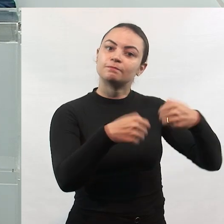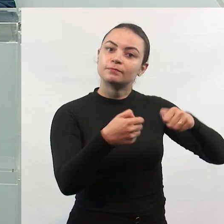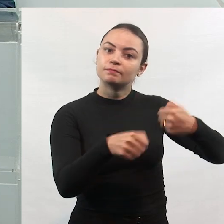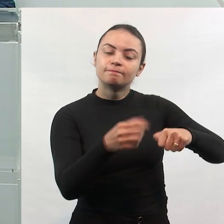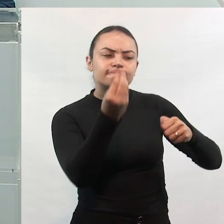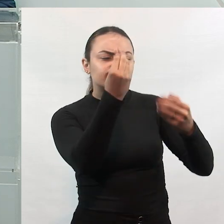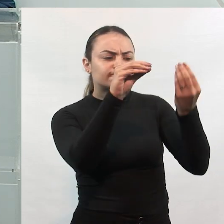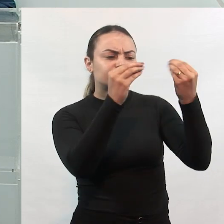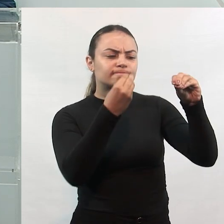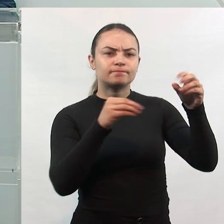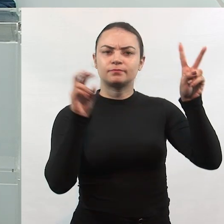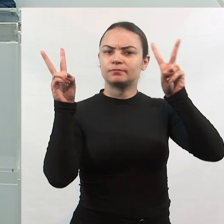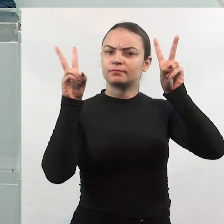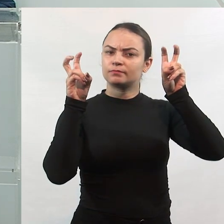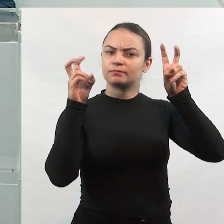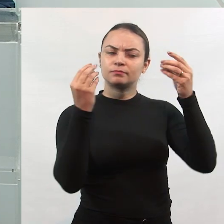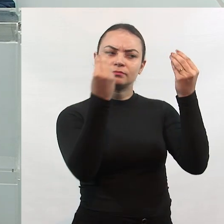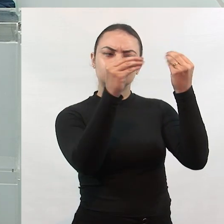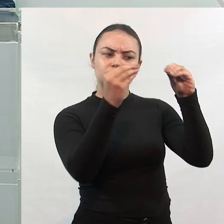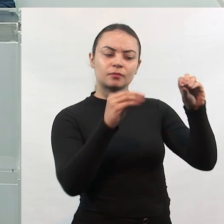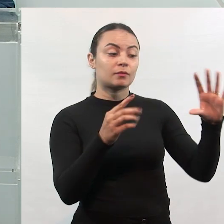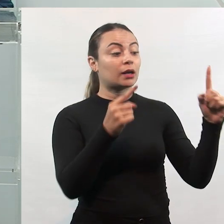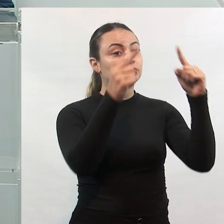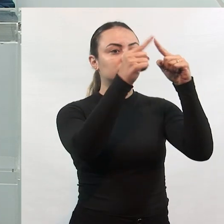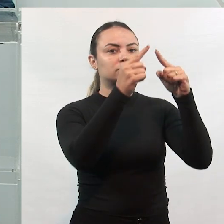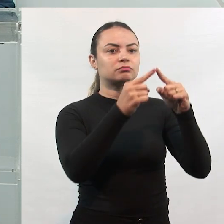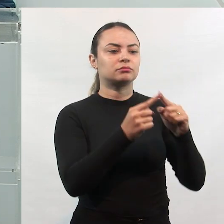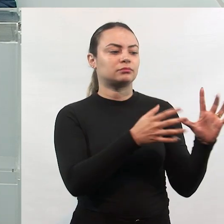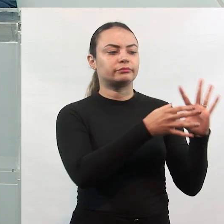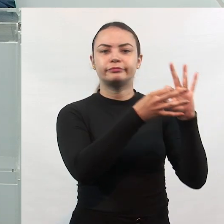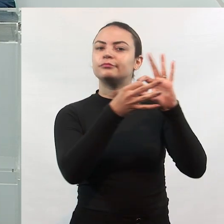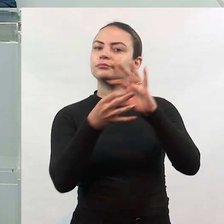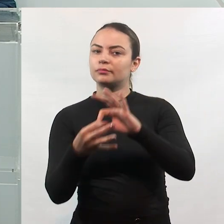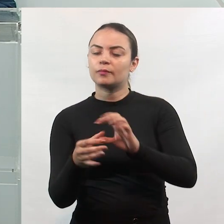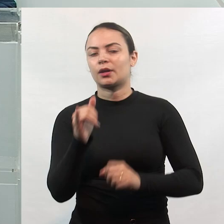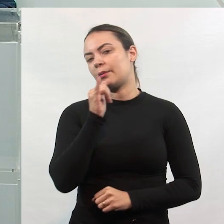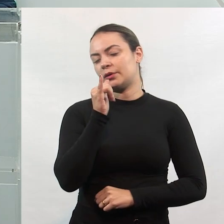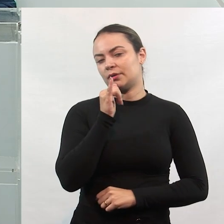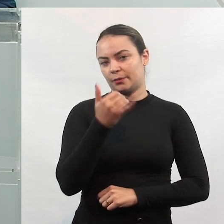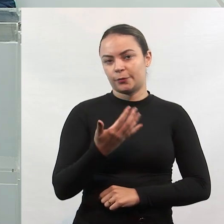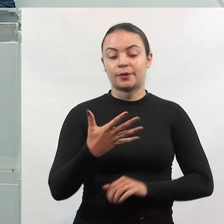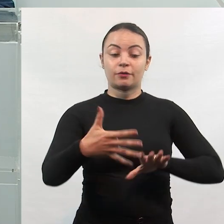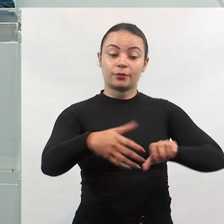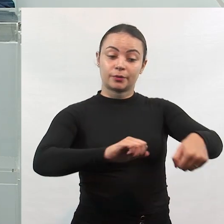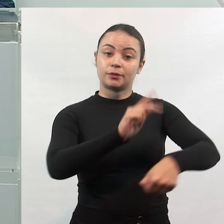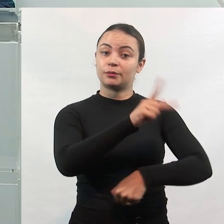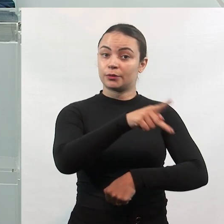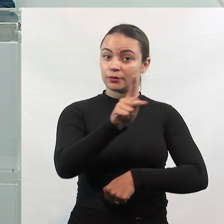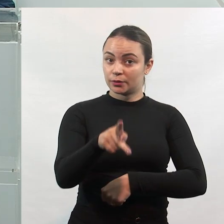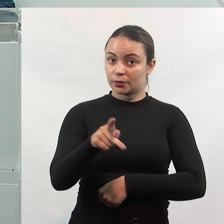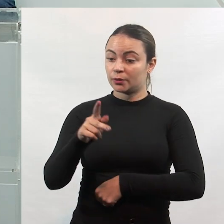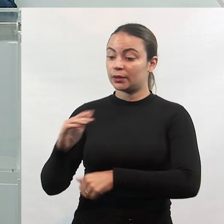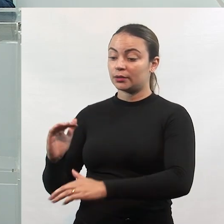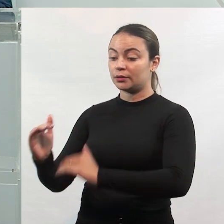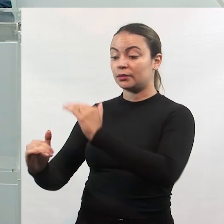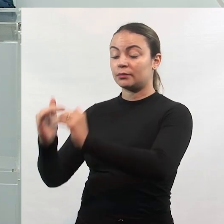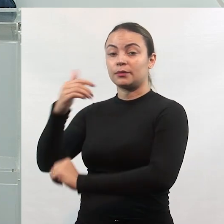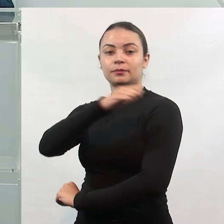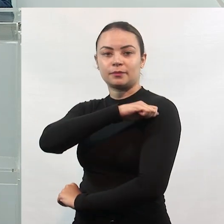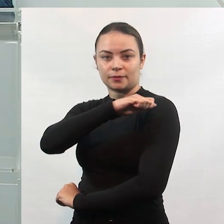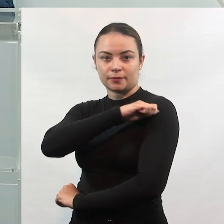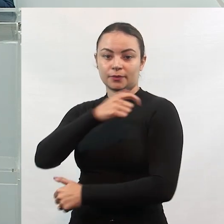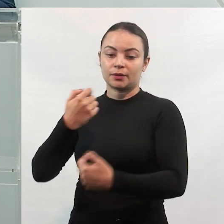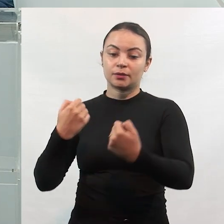introdução estudos anteriores que falam sobre esse assunto. Quais foram os resultados que esses estudos encontraram, né? E por